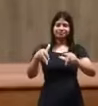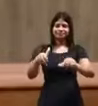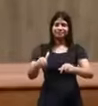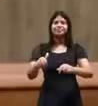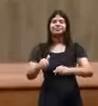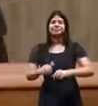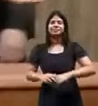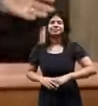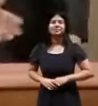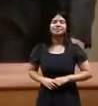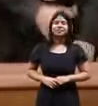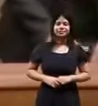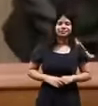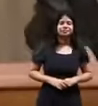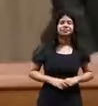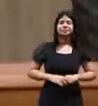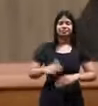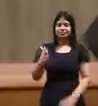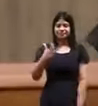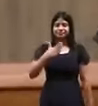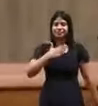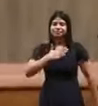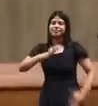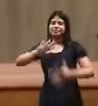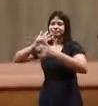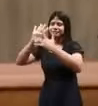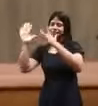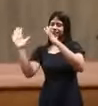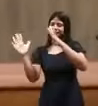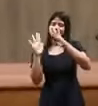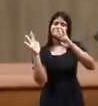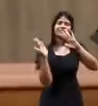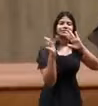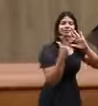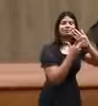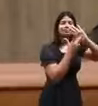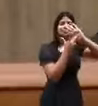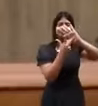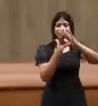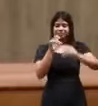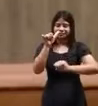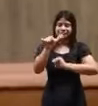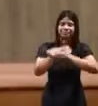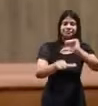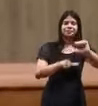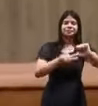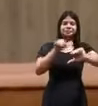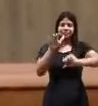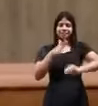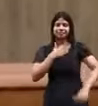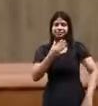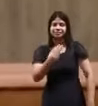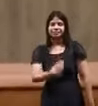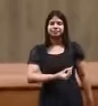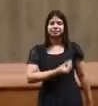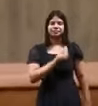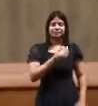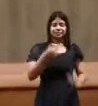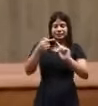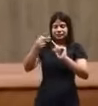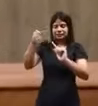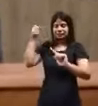de tudo. Meu grande herói mudou mesmo a minha